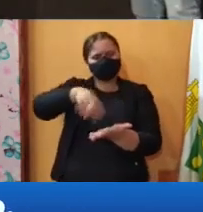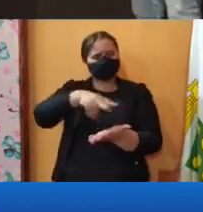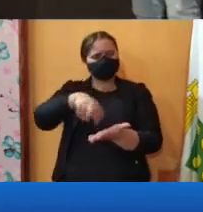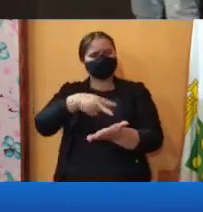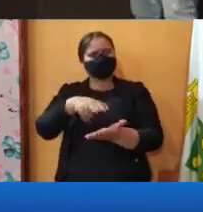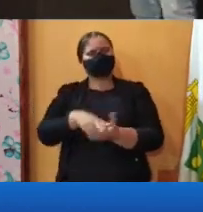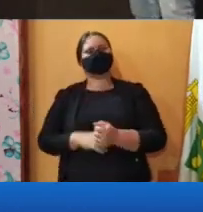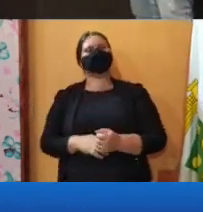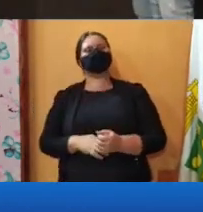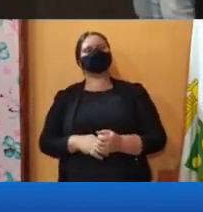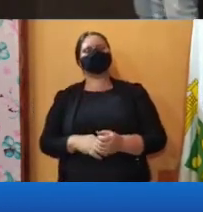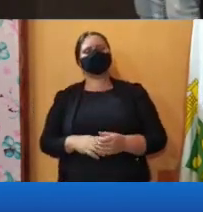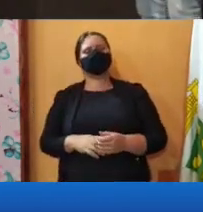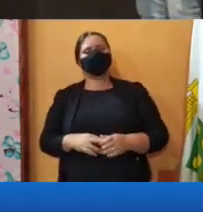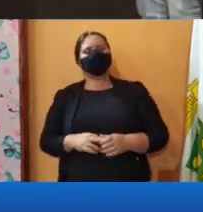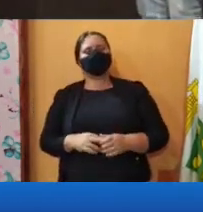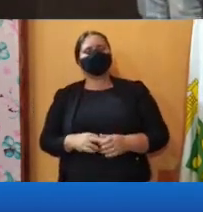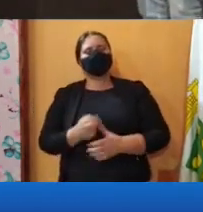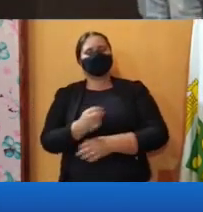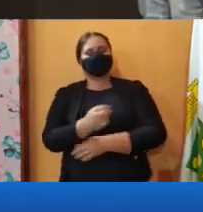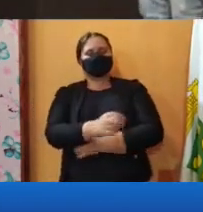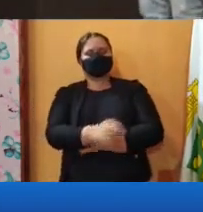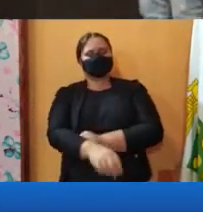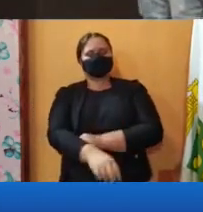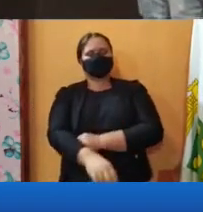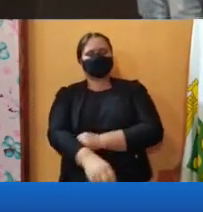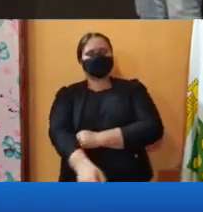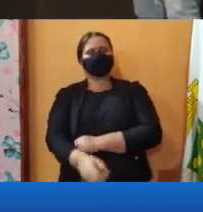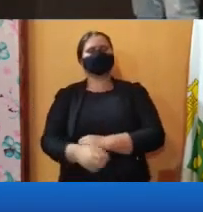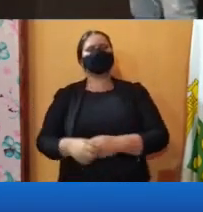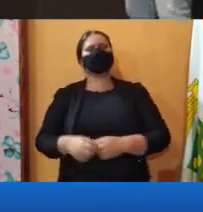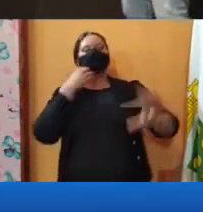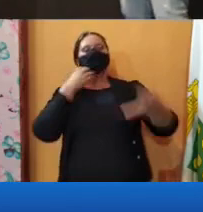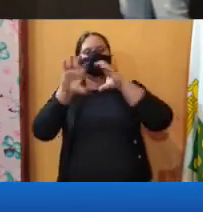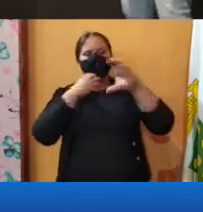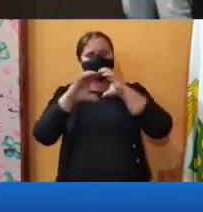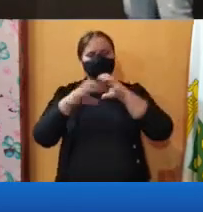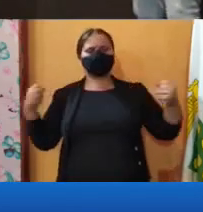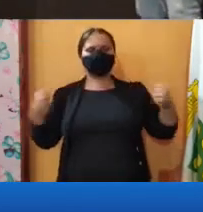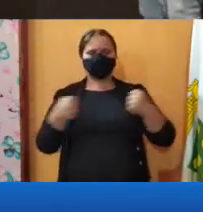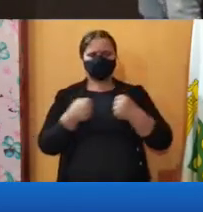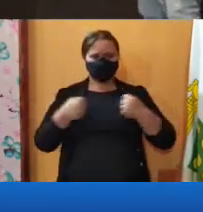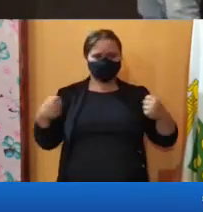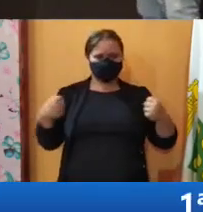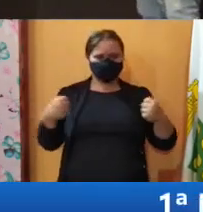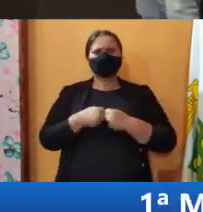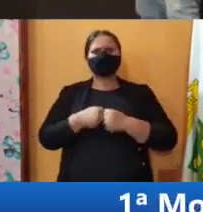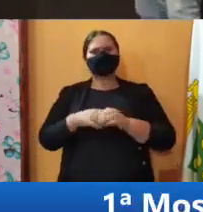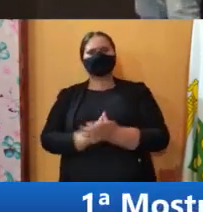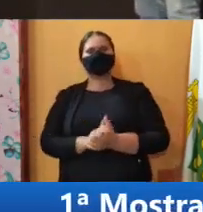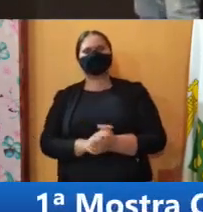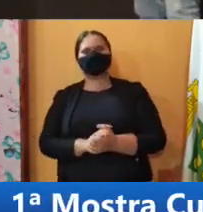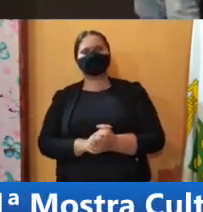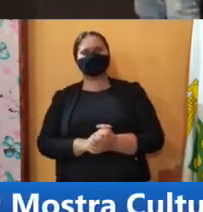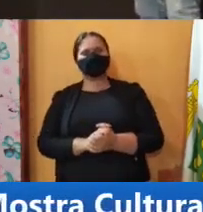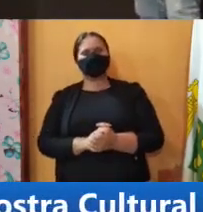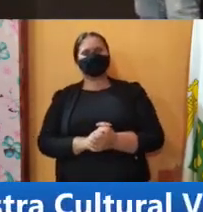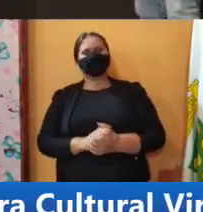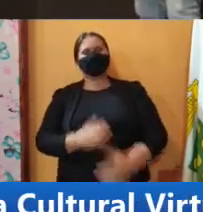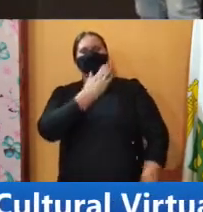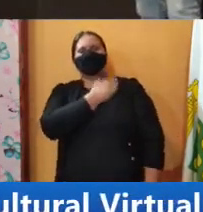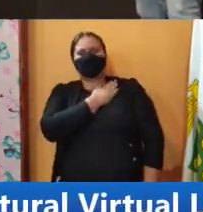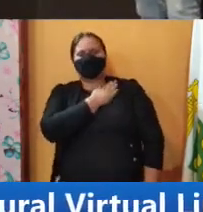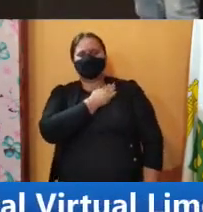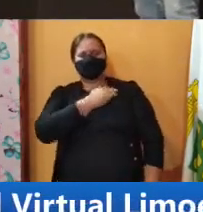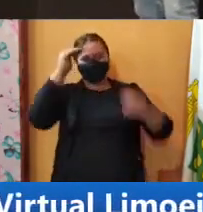o entretenimento. Aldinho, vou prometer a você que na próxima vou cantar a música toda, viu? É o hino obrigatório para